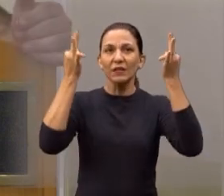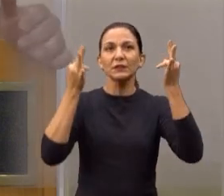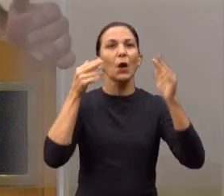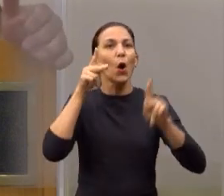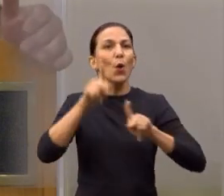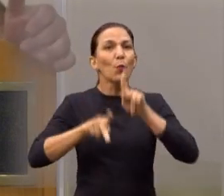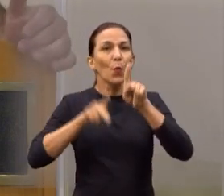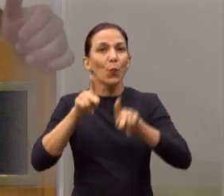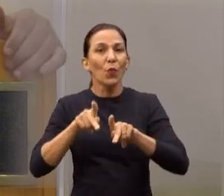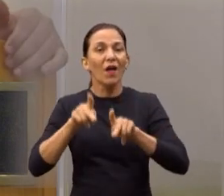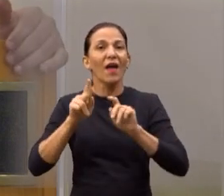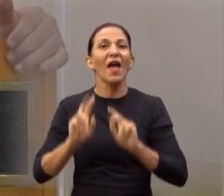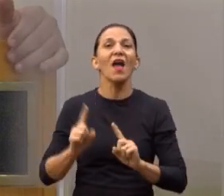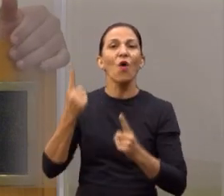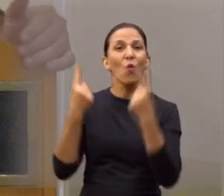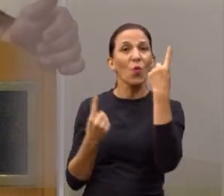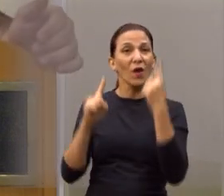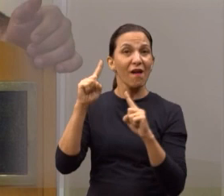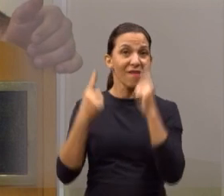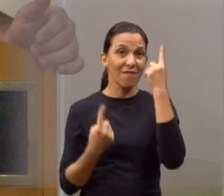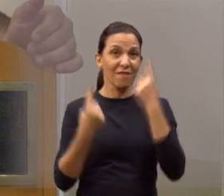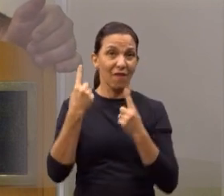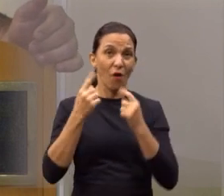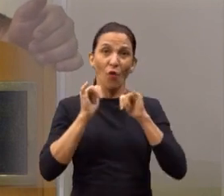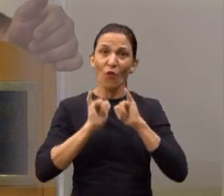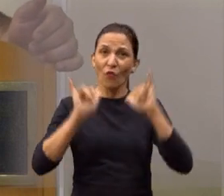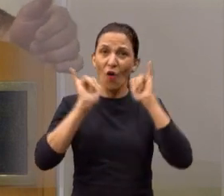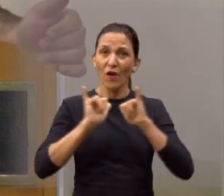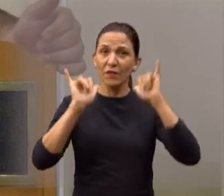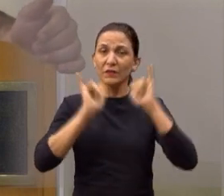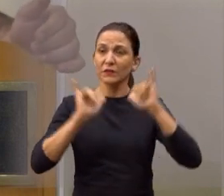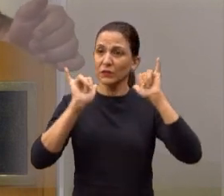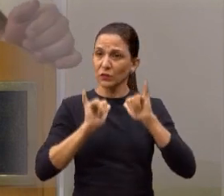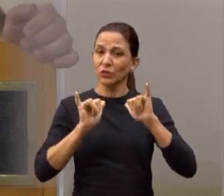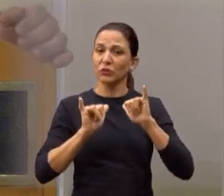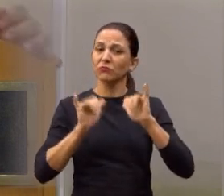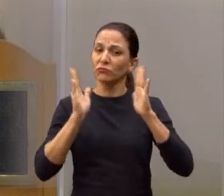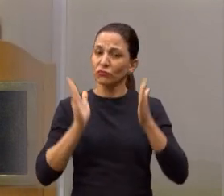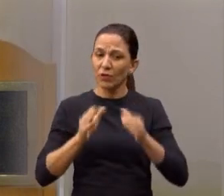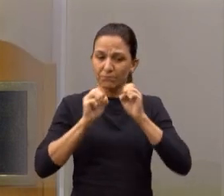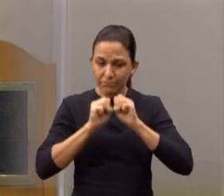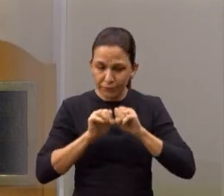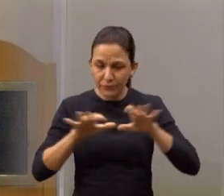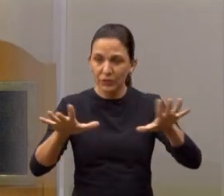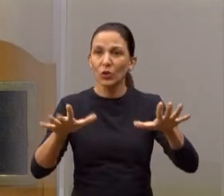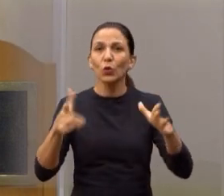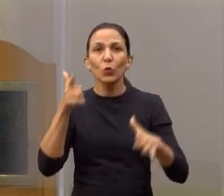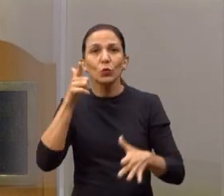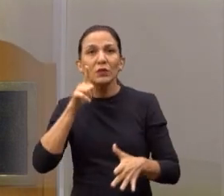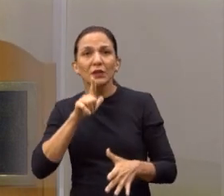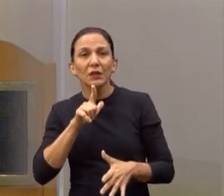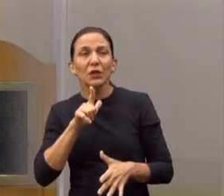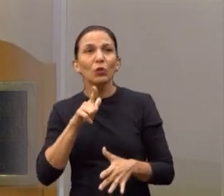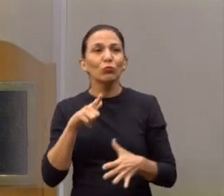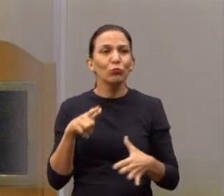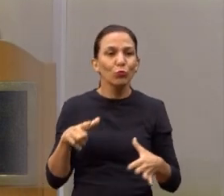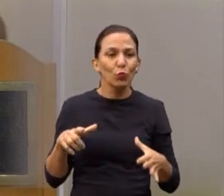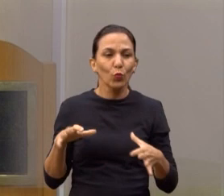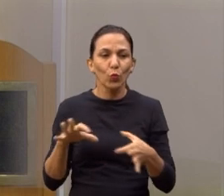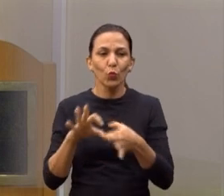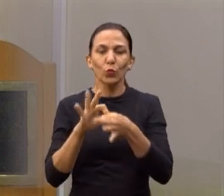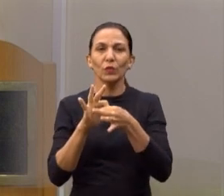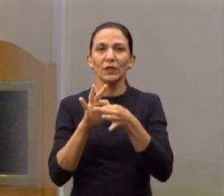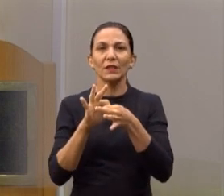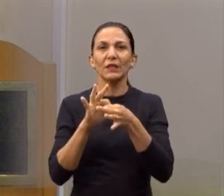da nossa cidade o carnaval Como já foi noticiado por vários órgãos de imprensa parece que a gente conseguiu juntar mais